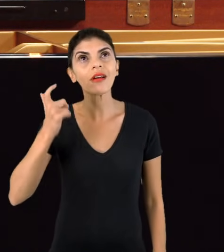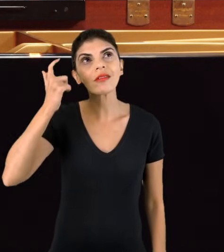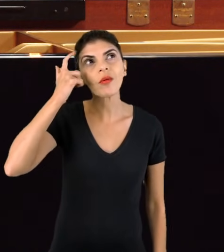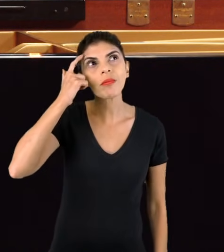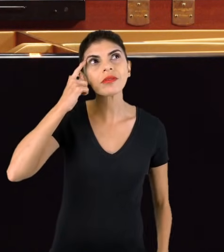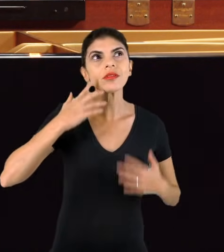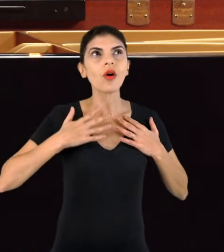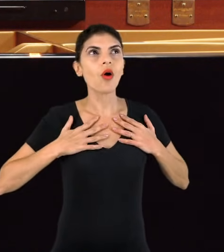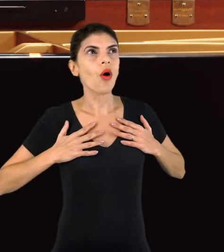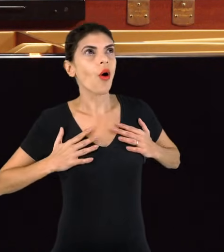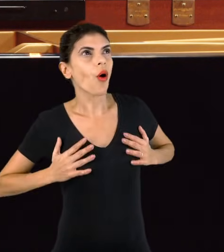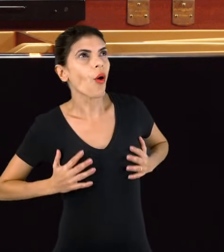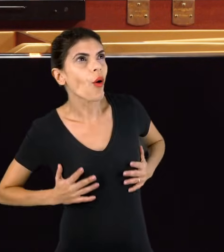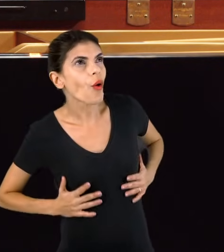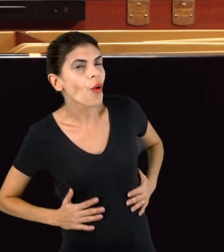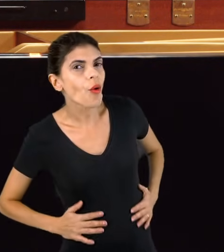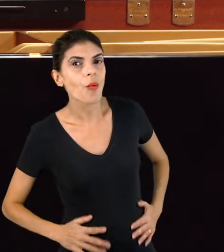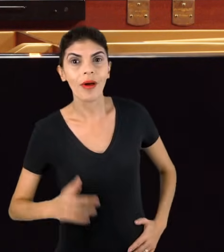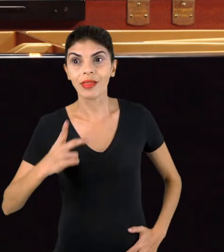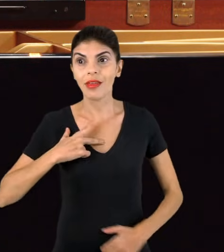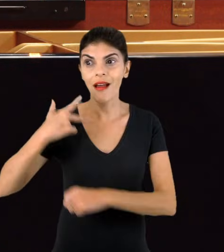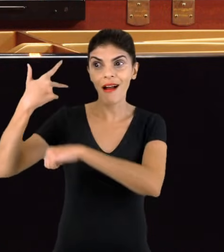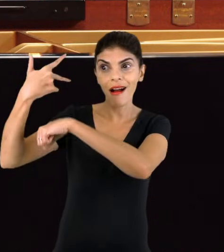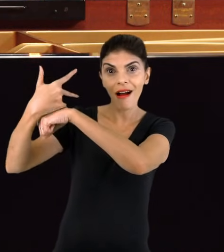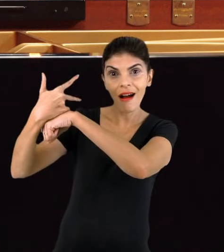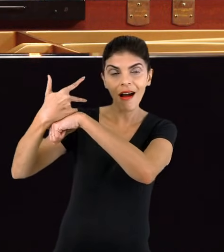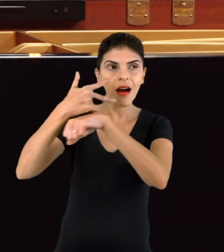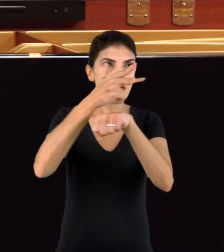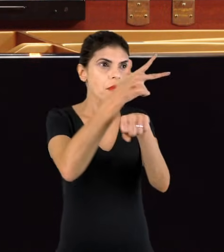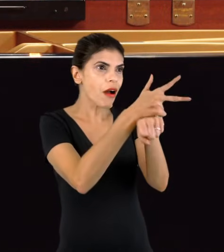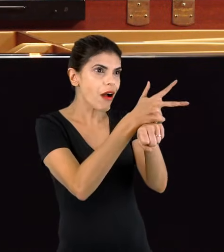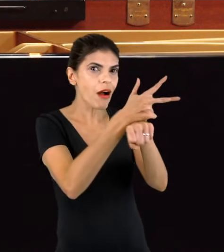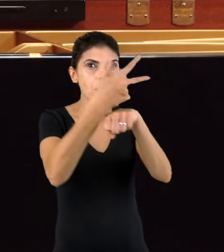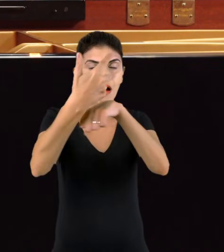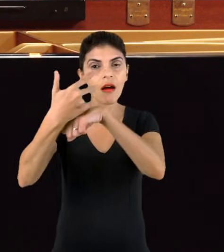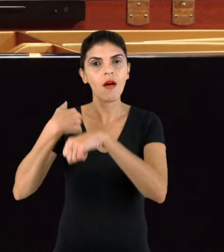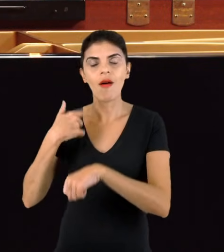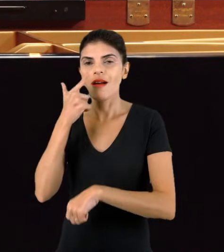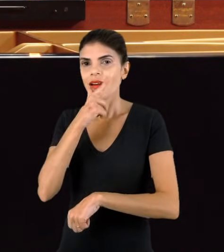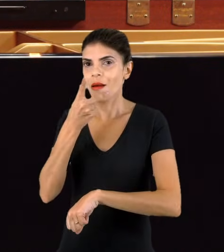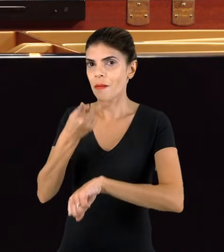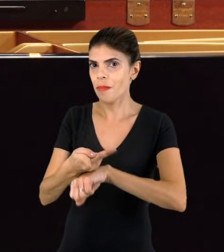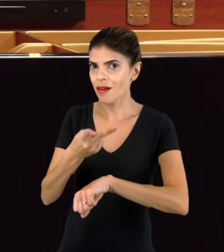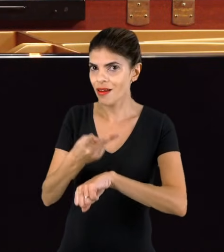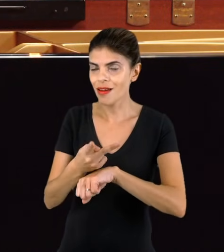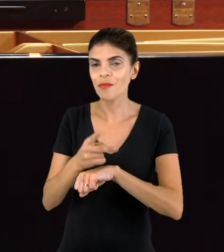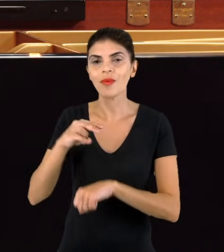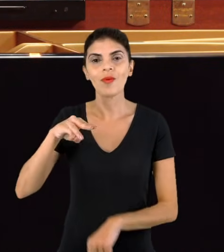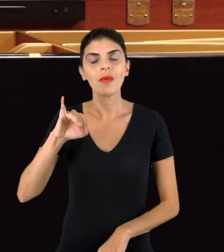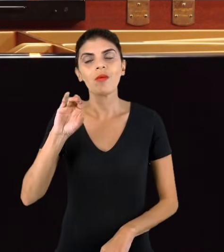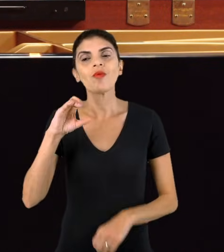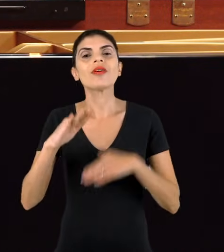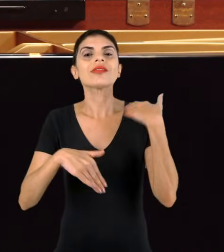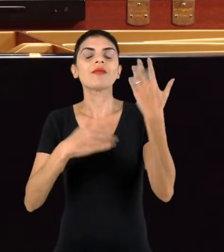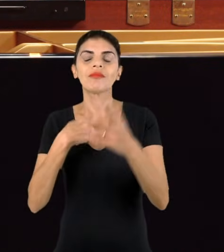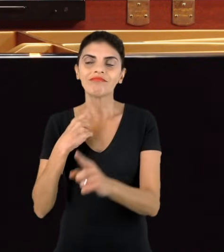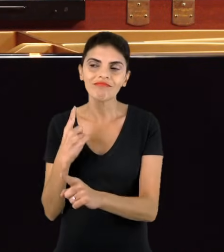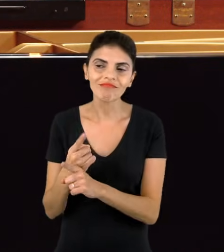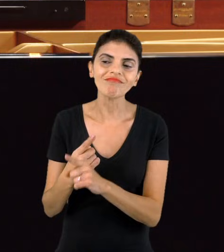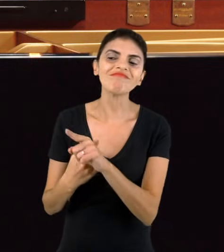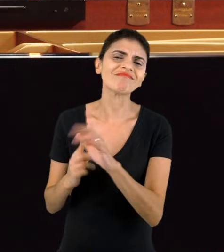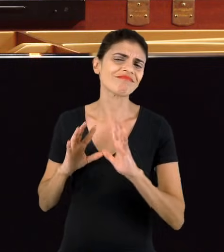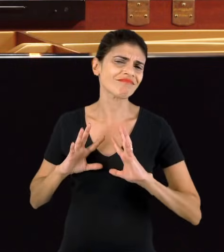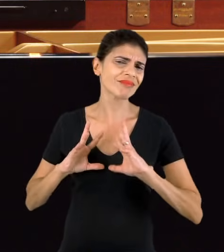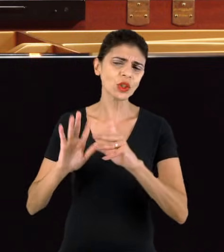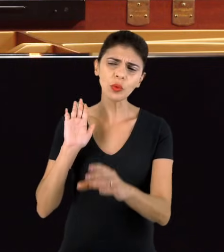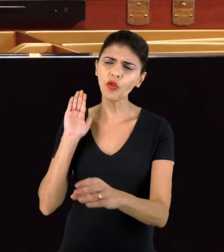estou pensando na roupa. Já tem 4 câmeras para filmar, e é nesse vídeo que eu ganho o prêmio Mimo, né? Ah, depois eu me encontrei com um curador, ele disse,